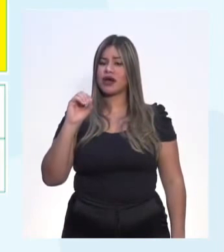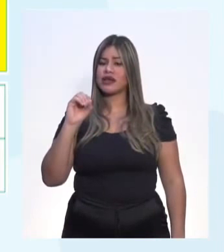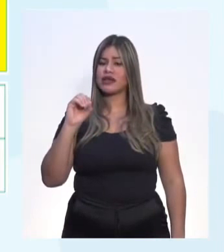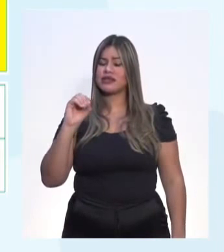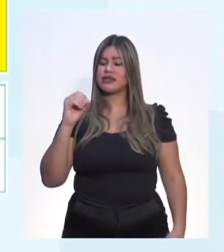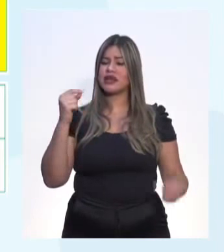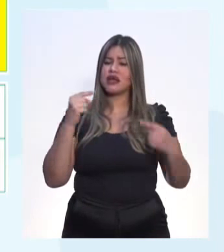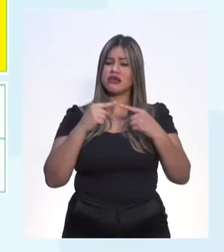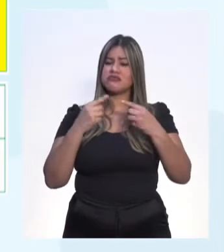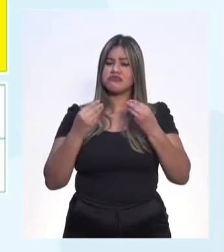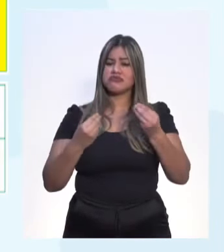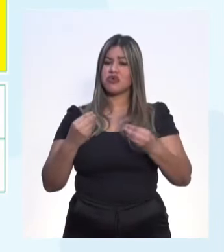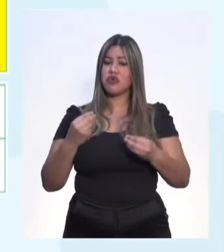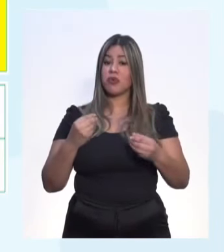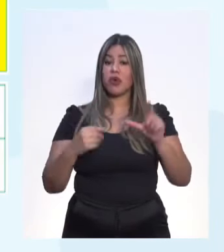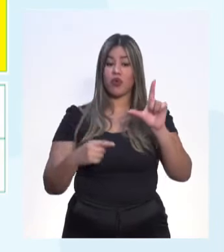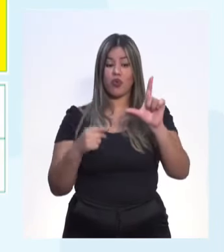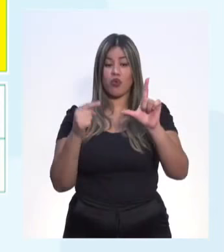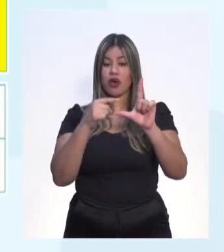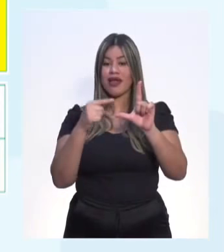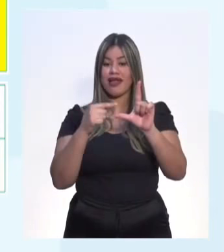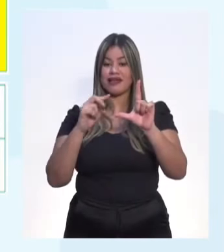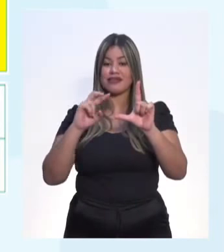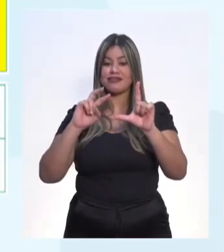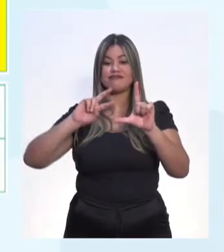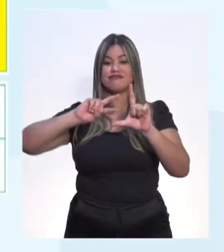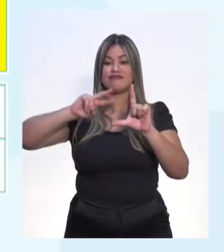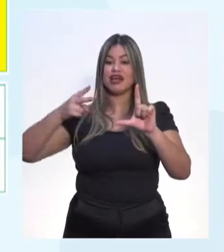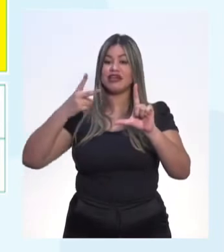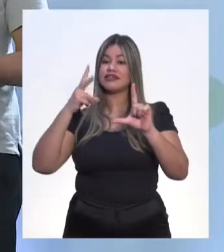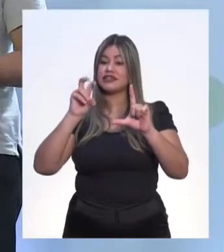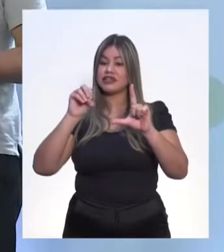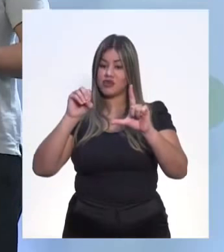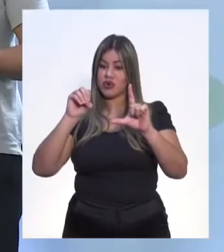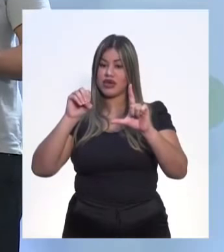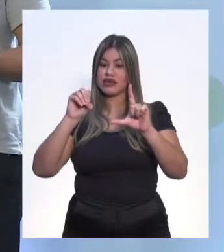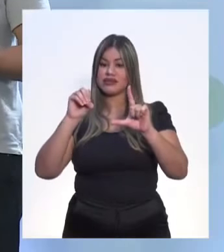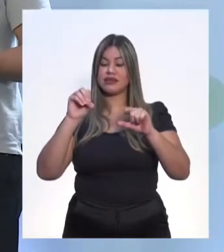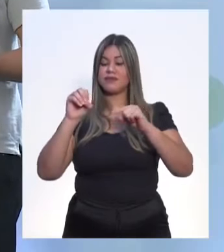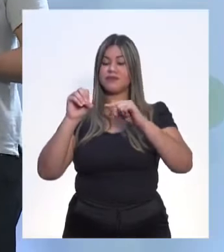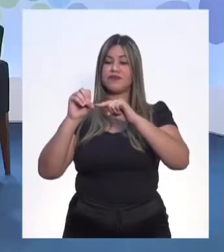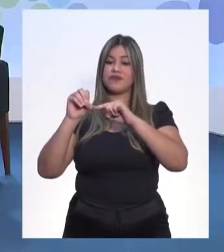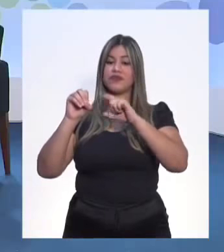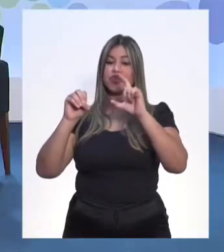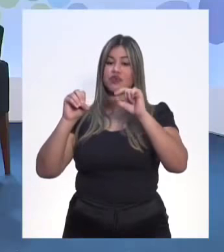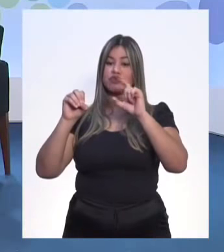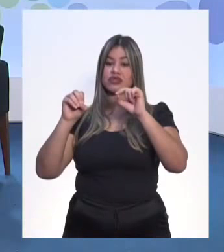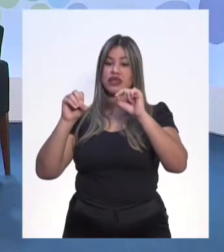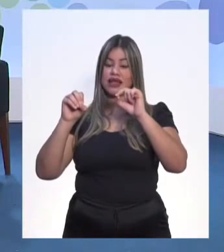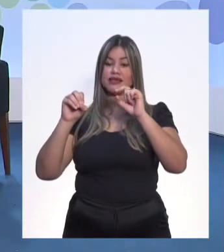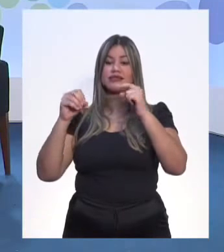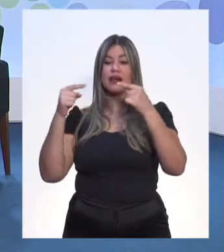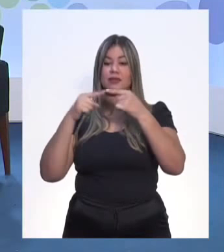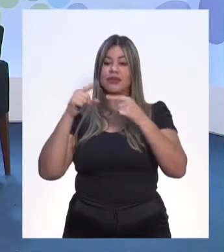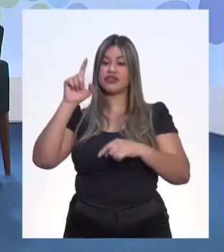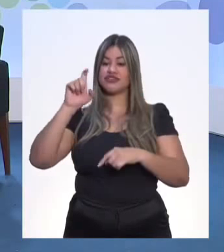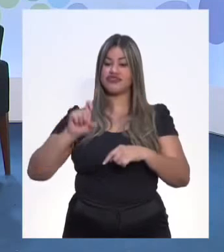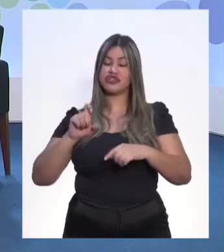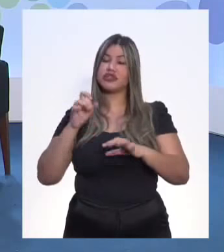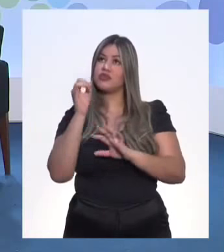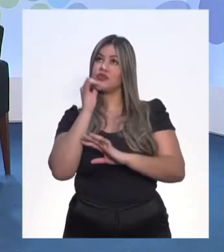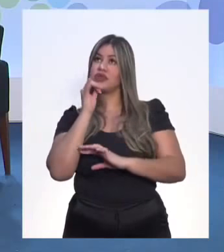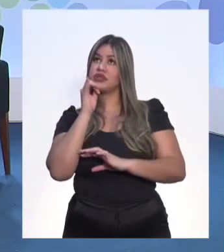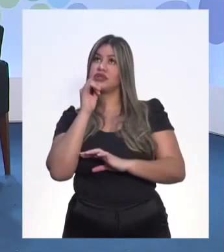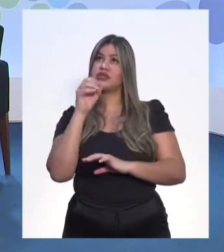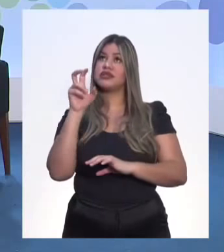51 x anterior a ele que faz a subtração Ou seja a representando os 50 -